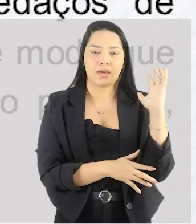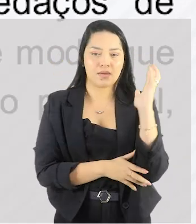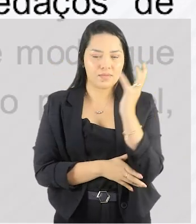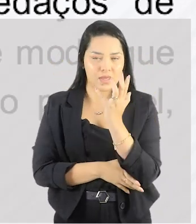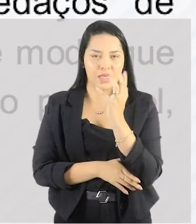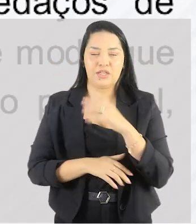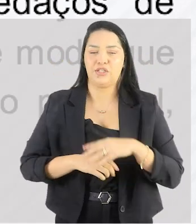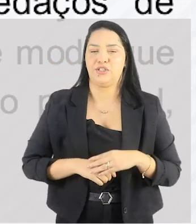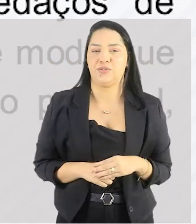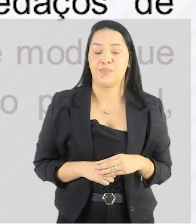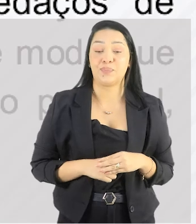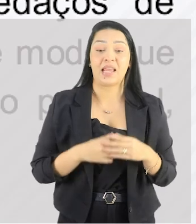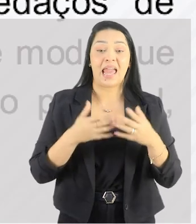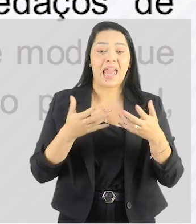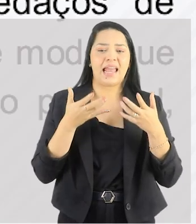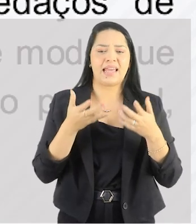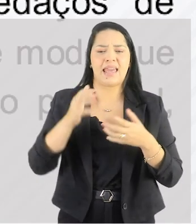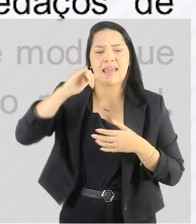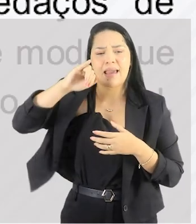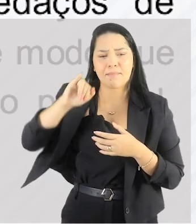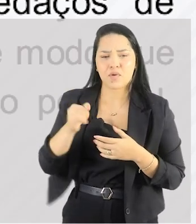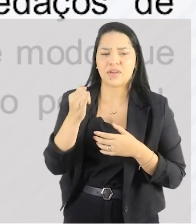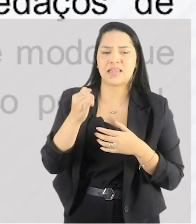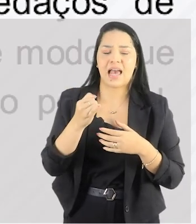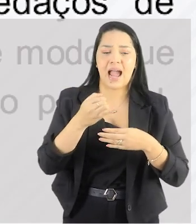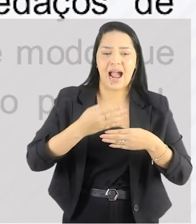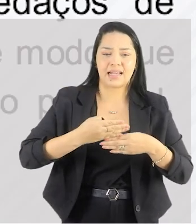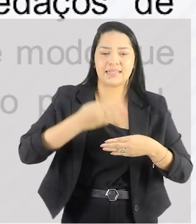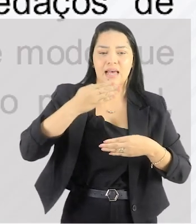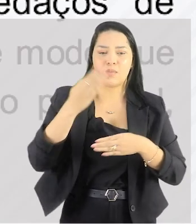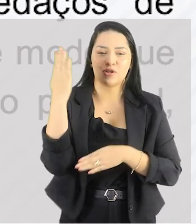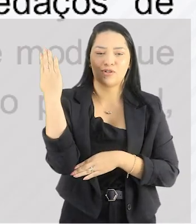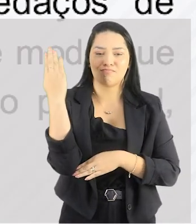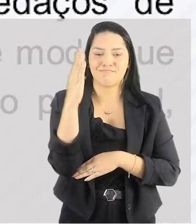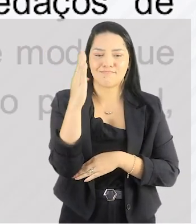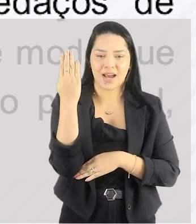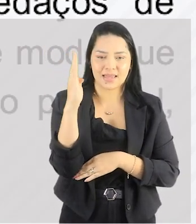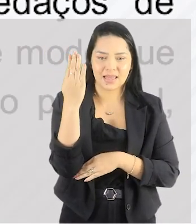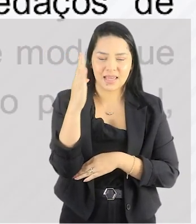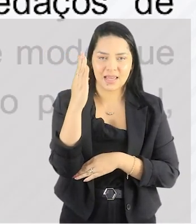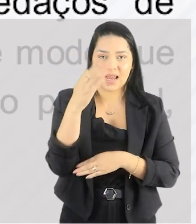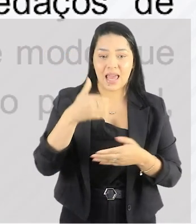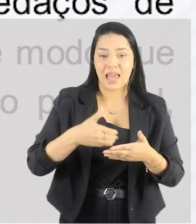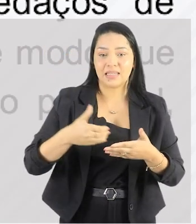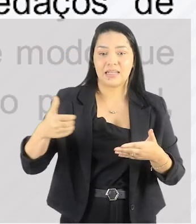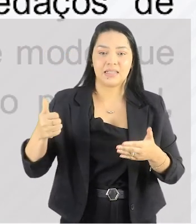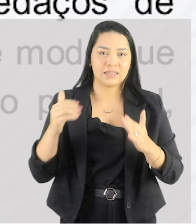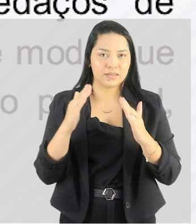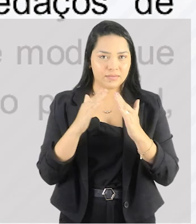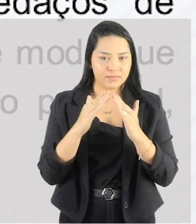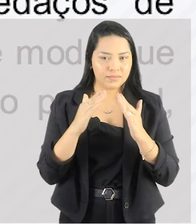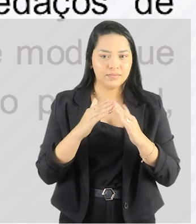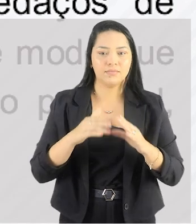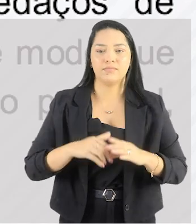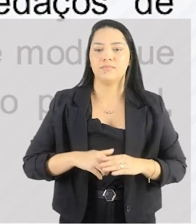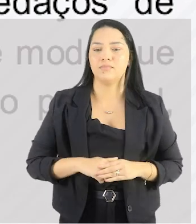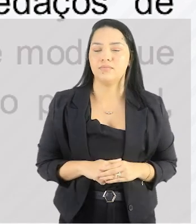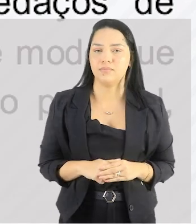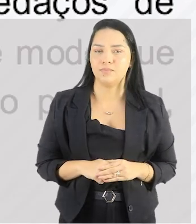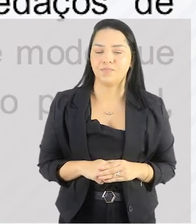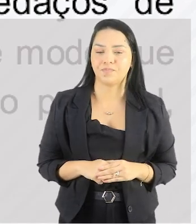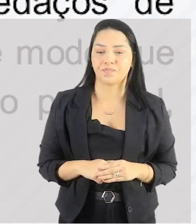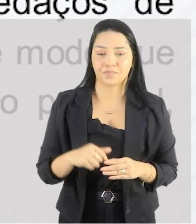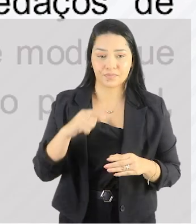certo? Com o meio ambiente, decide reaproveitar tábuas de madeira retiradas